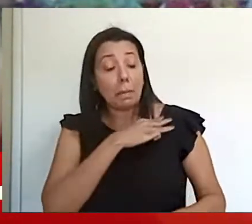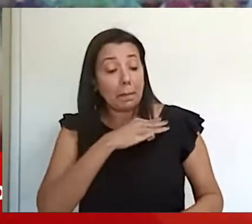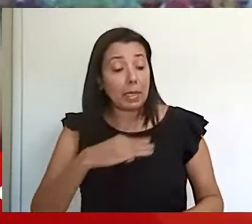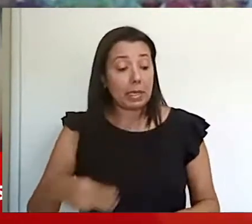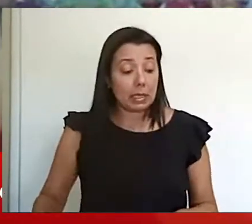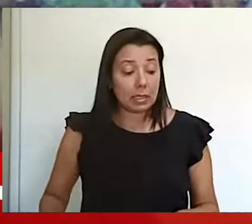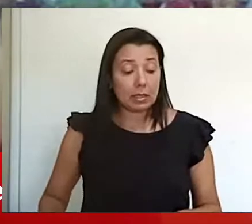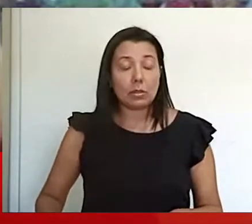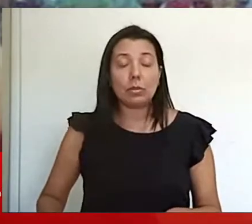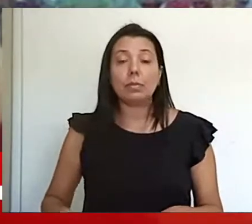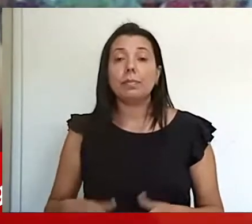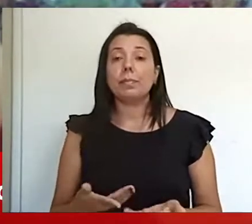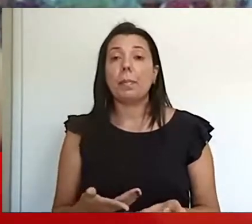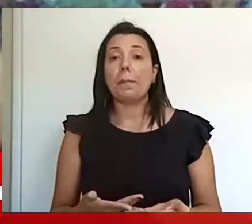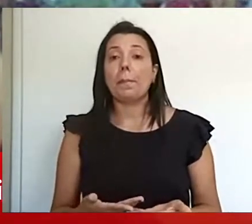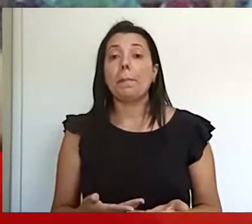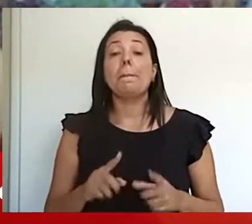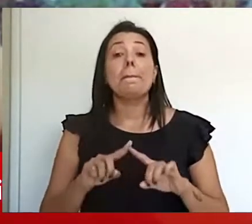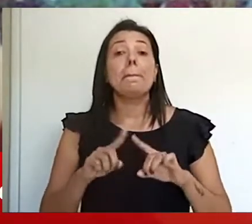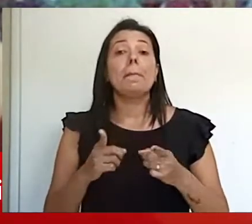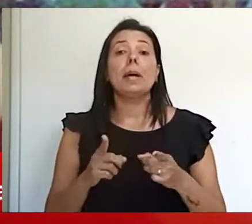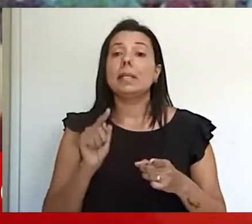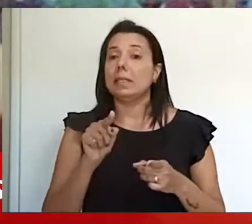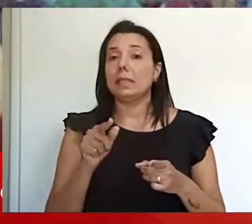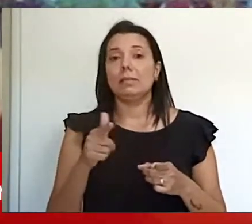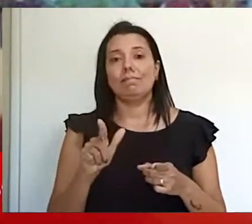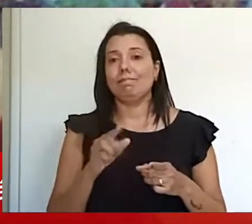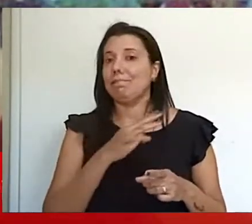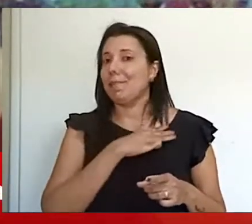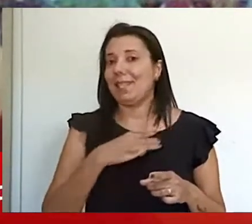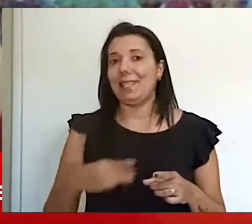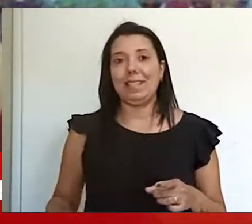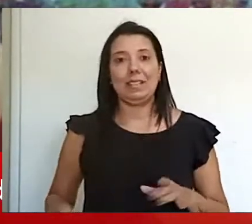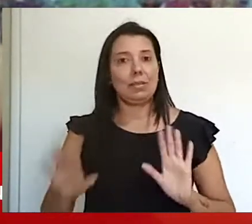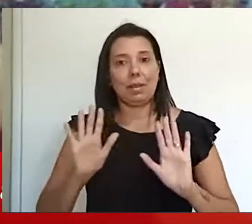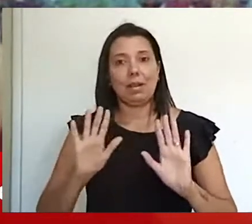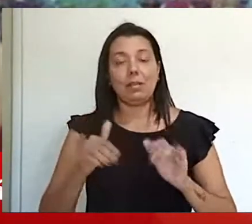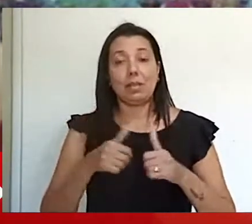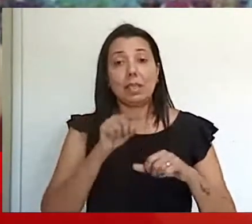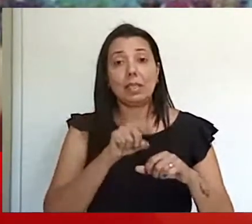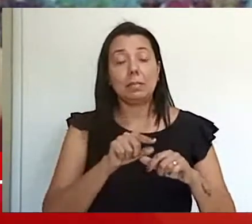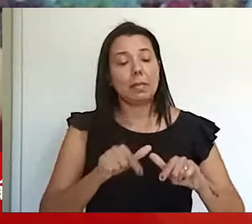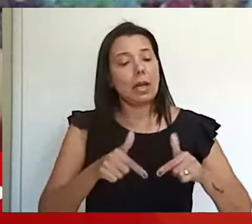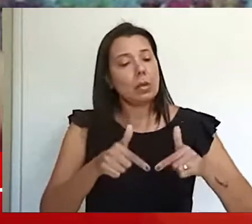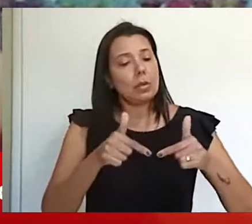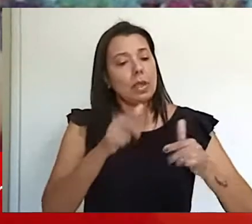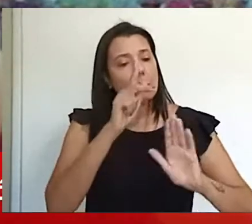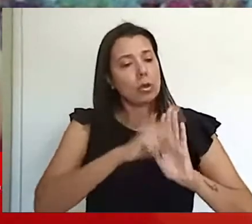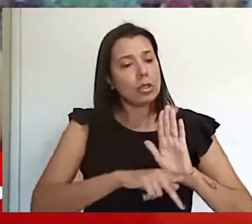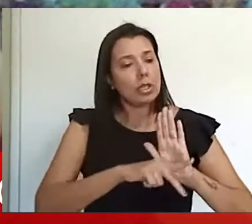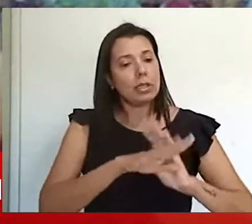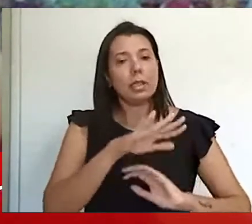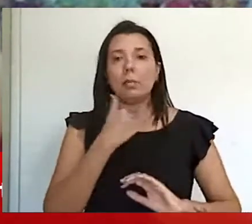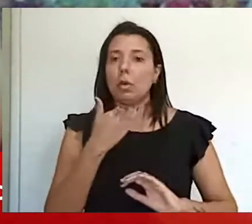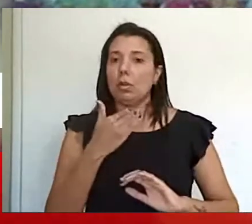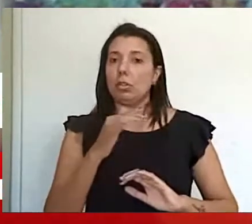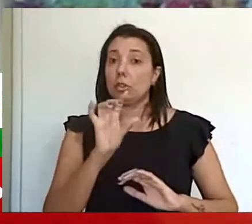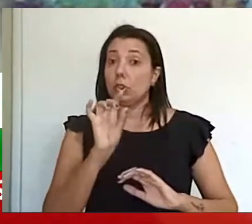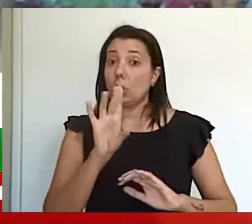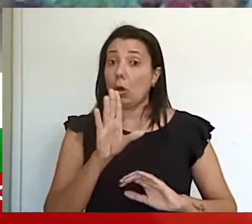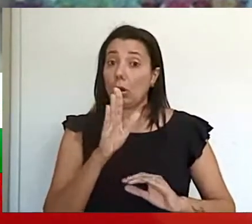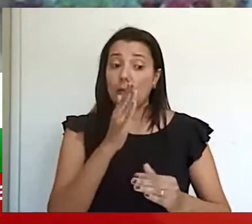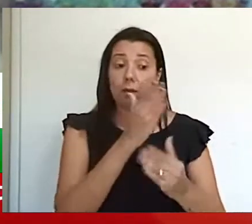frente, mas eles não são ministros, eles estão ali para defender o projeto da morte, não aquela pasta, em